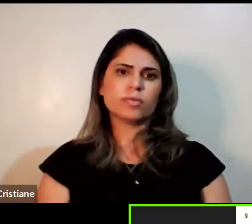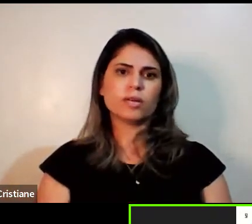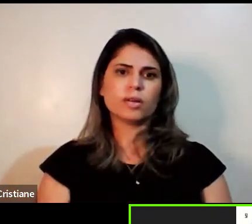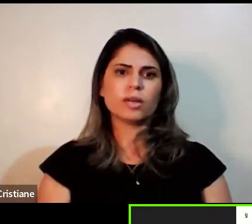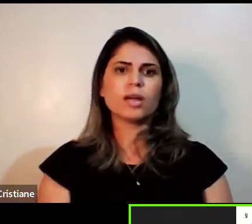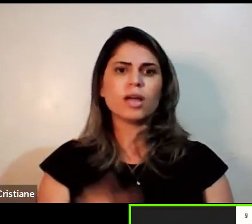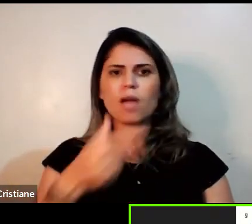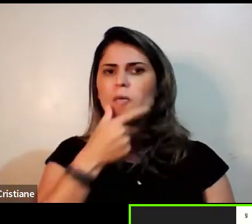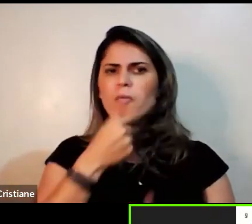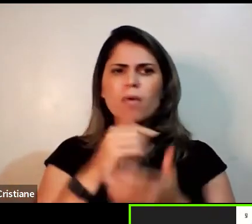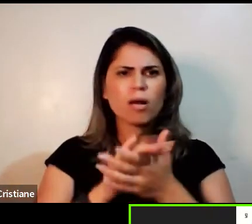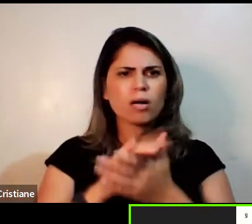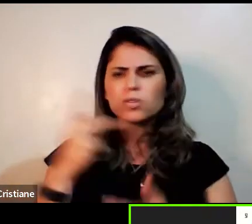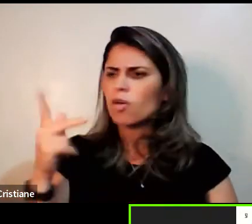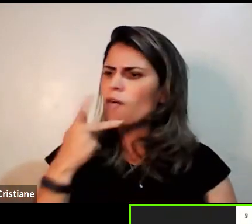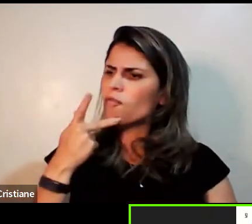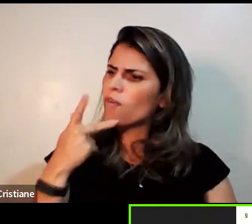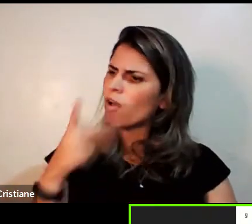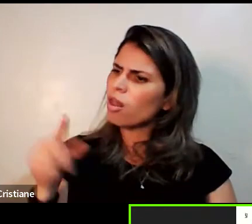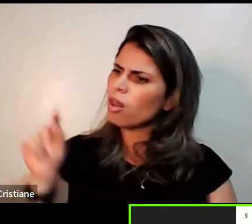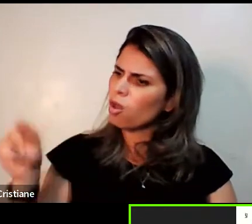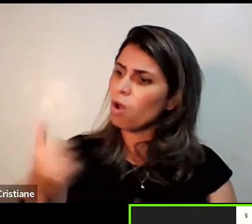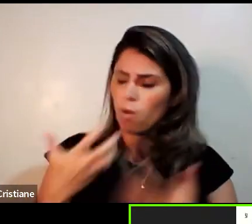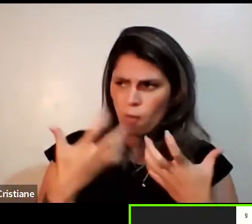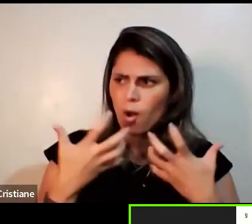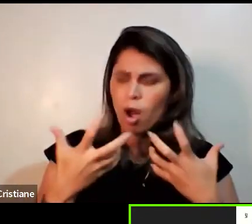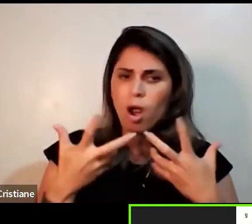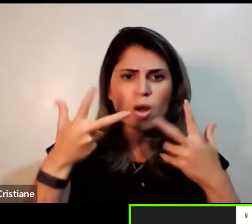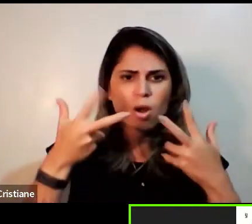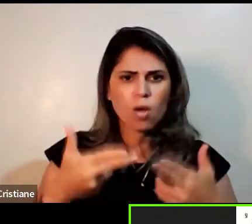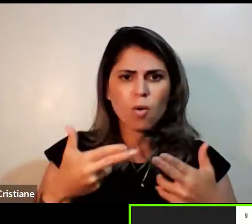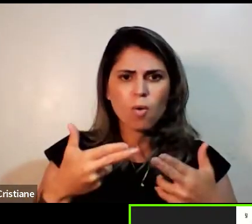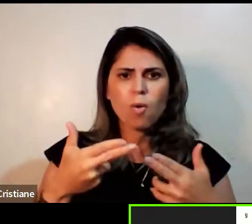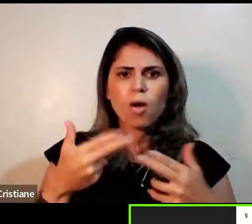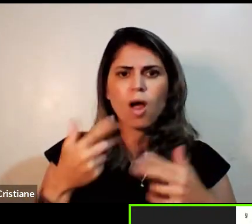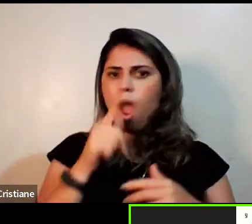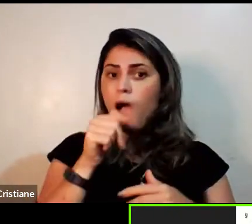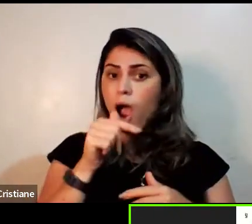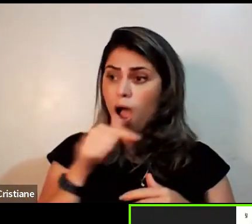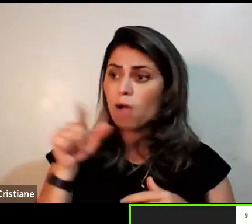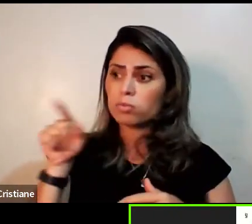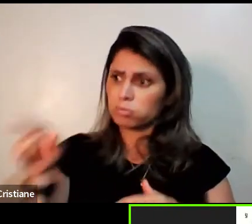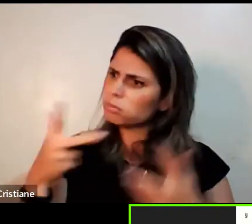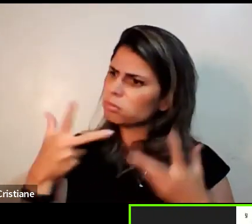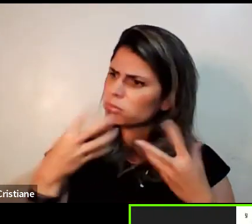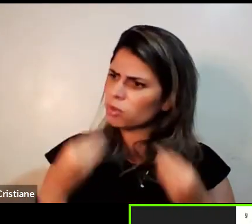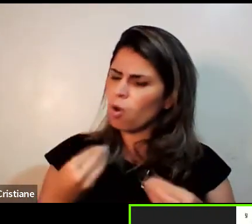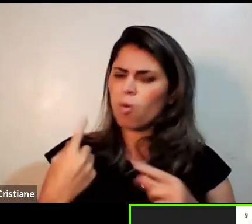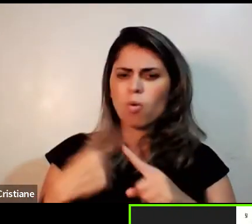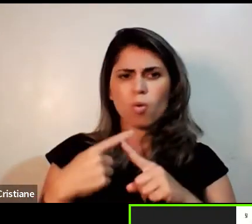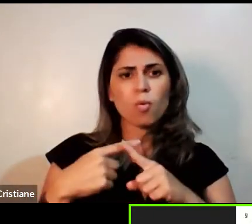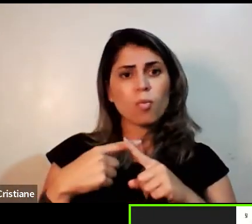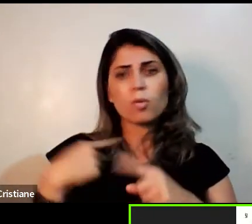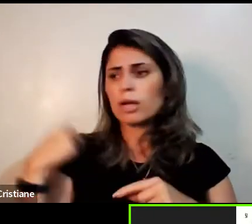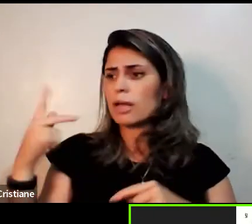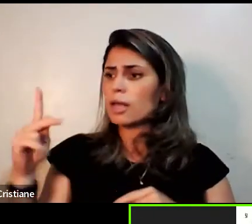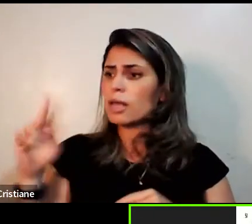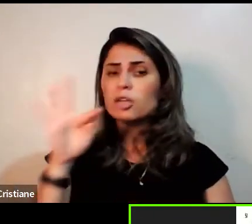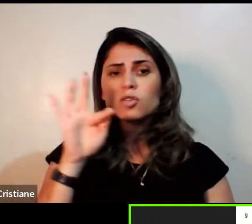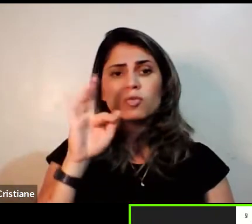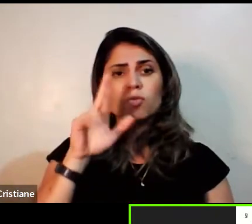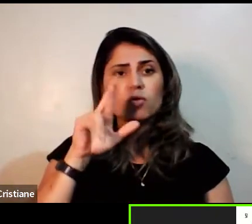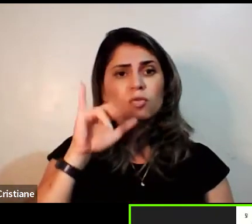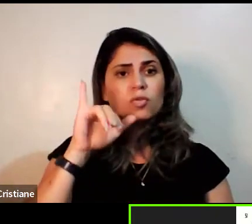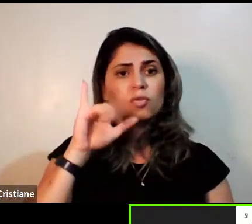quero beber dessa água também, coloca no bebedouro aqui de casa. E aí, ele já sentiu melhora com as dores da